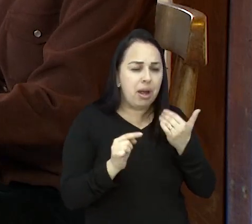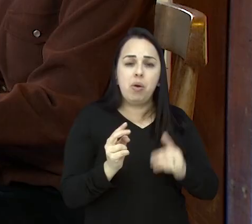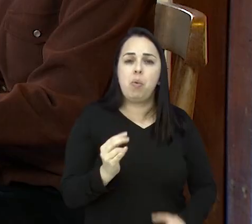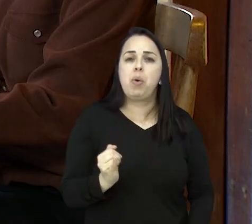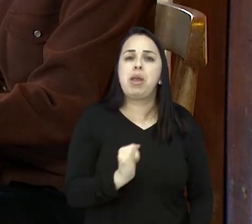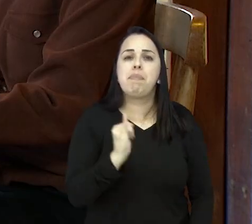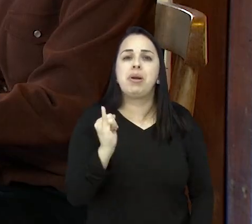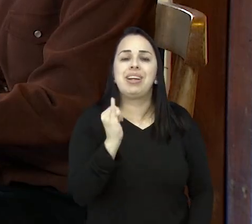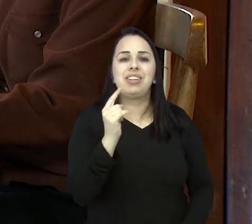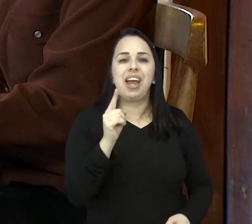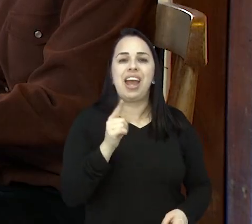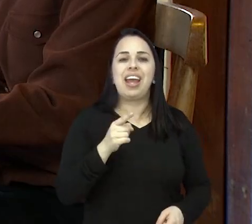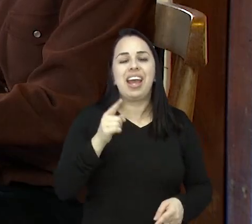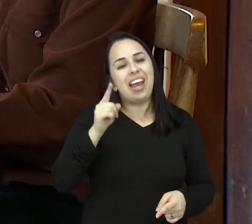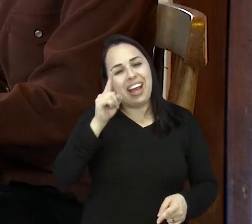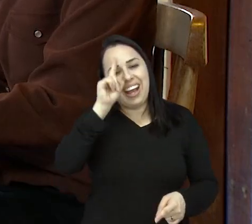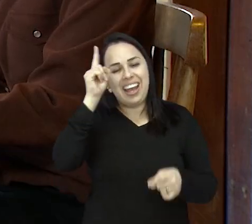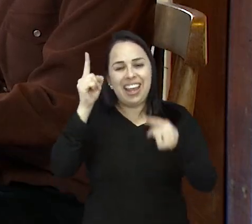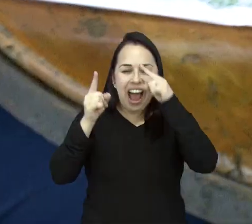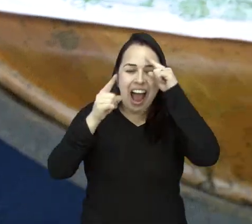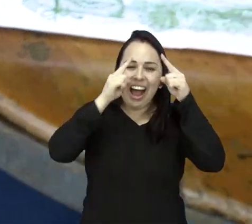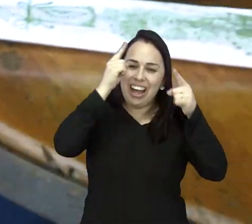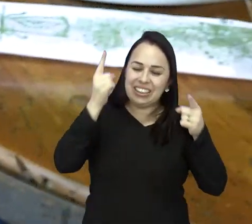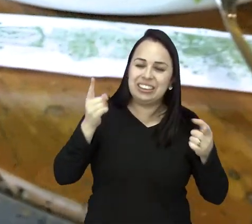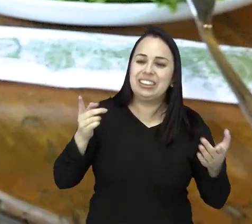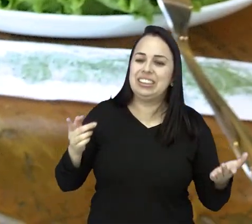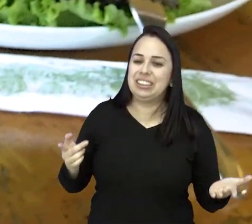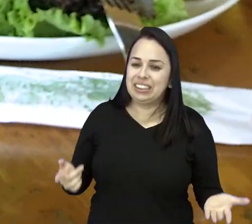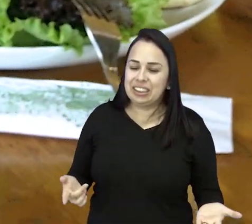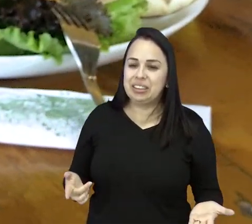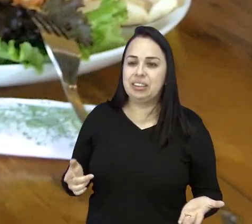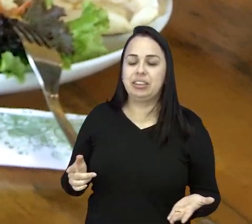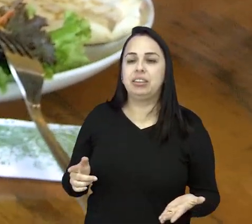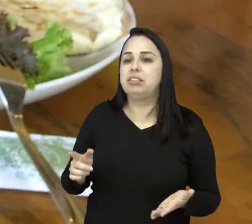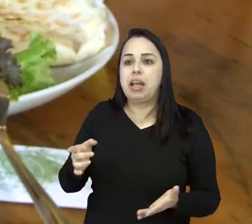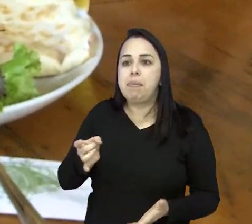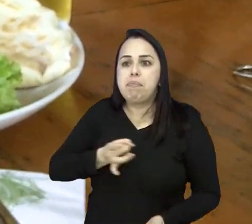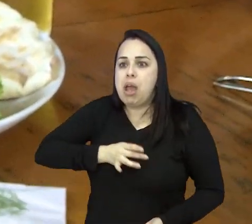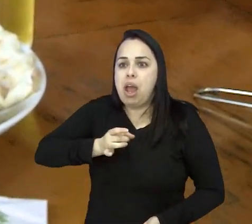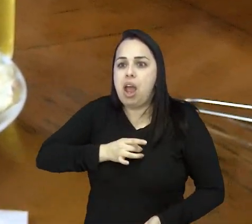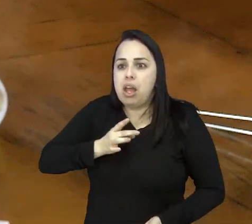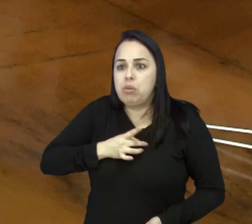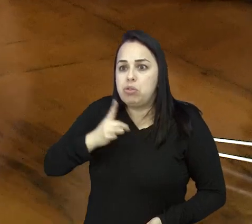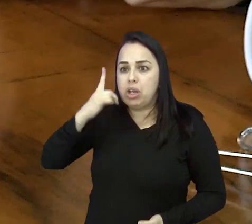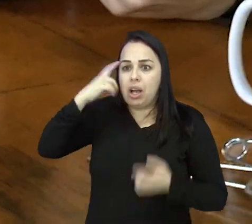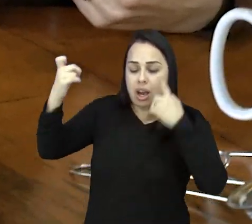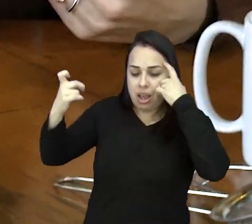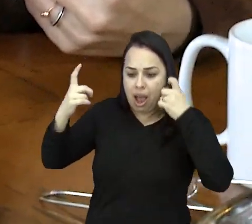é criar, né? Sim, ou usar. Sim. É importante também, assim, não tenha medo de